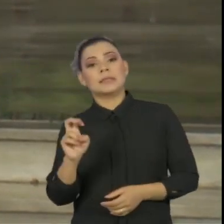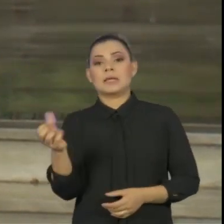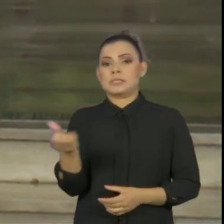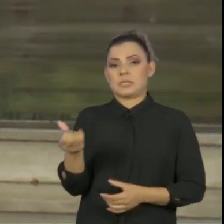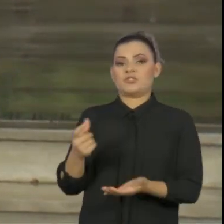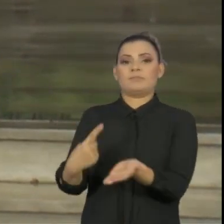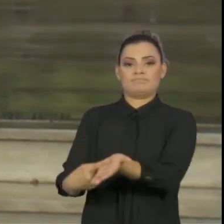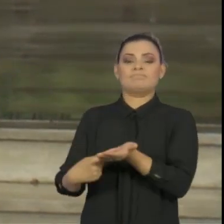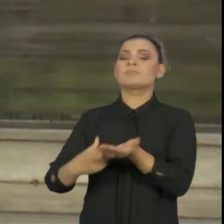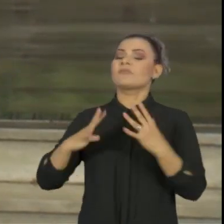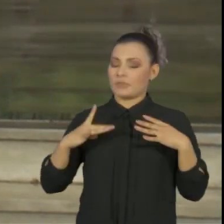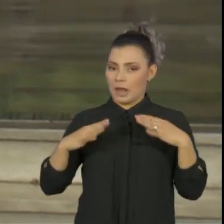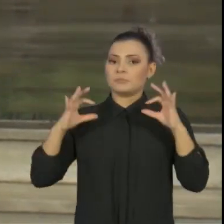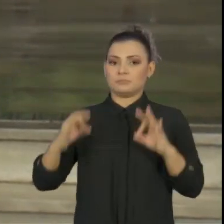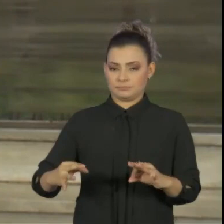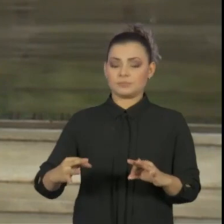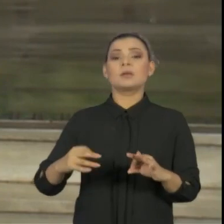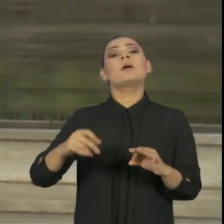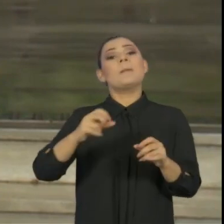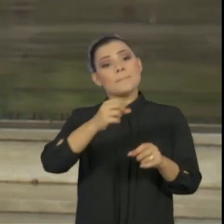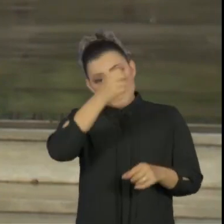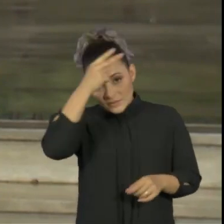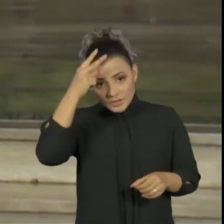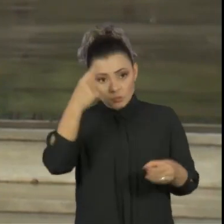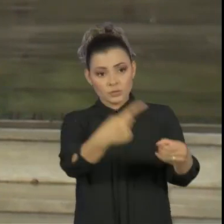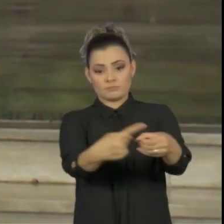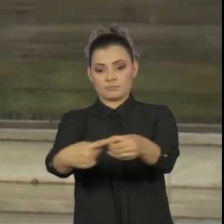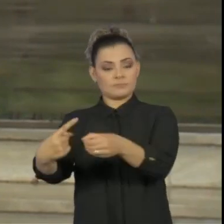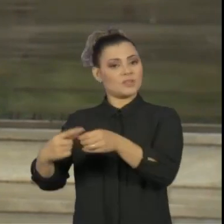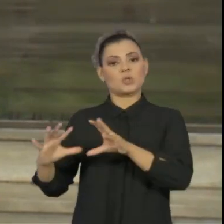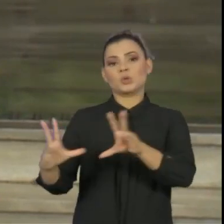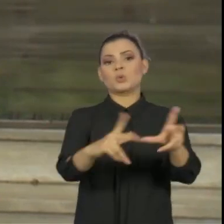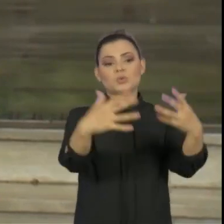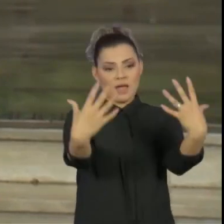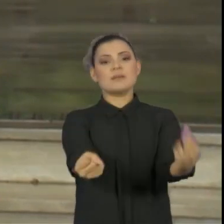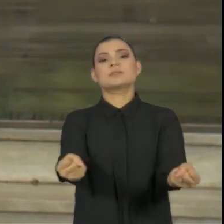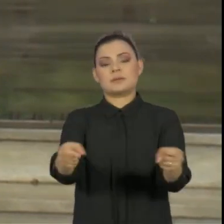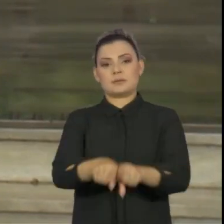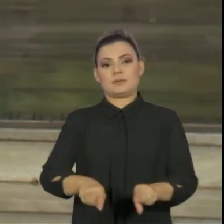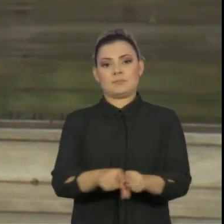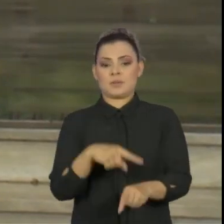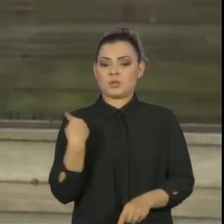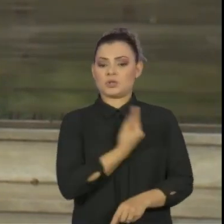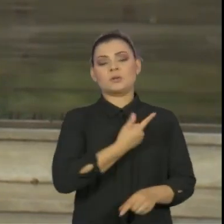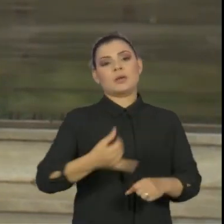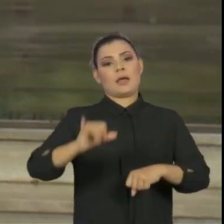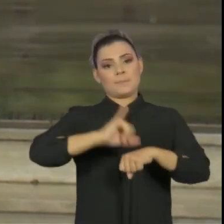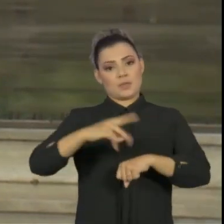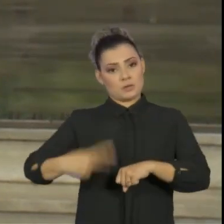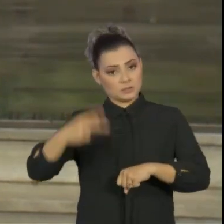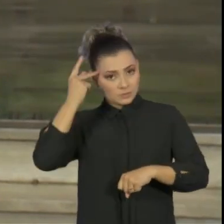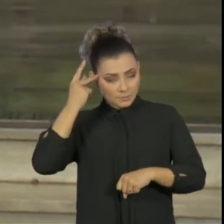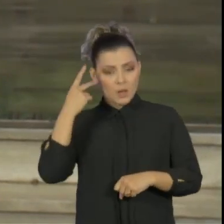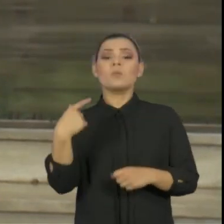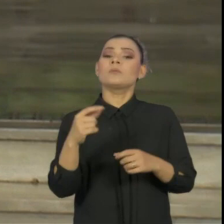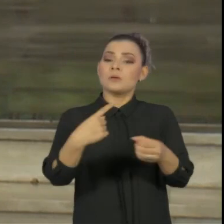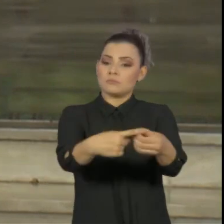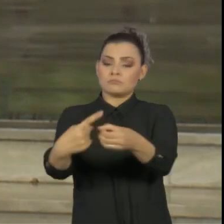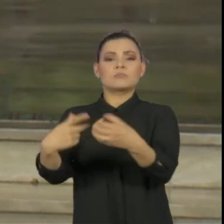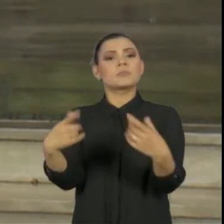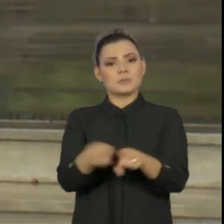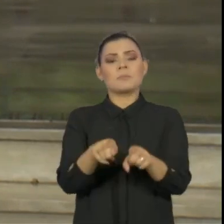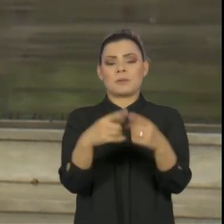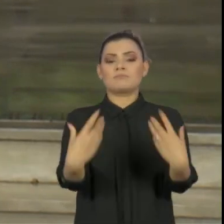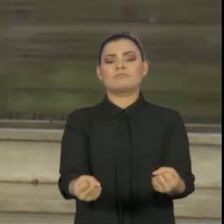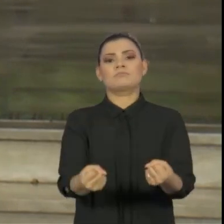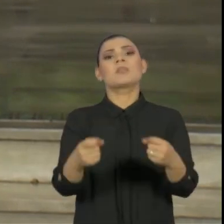municipal possam agora nos acompanhar, a exemplo do que vai fazer a capital de São Paulo. O